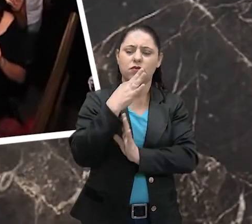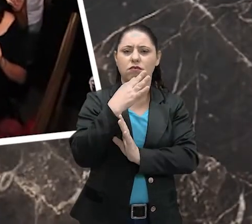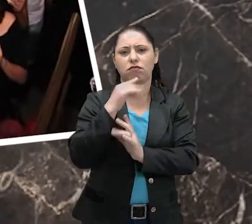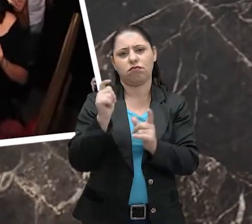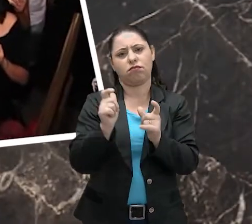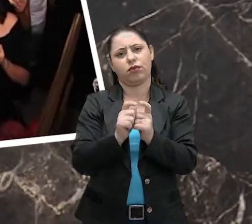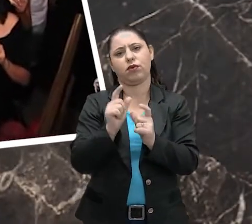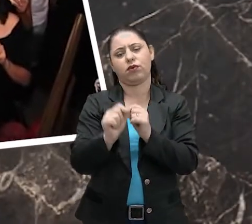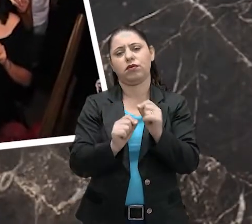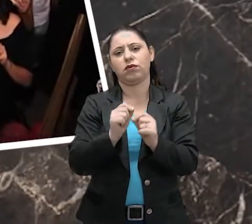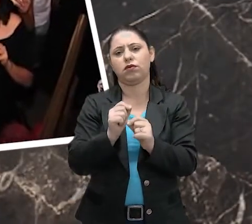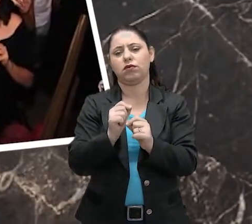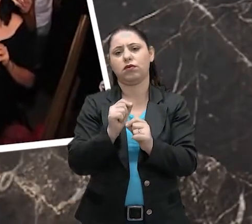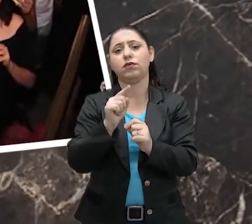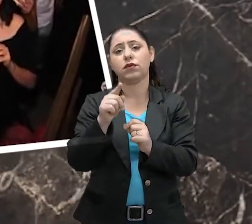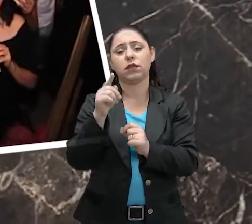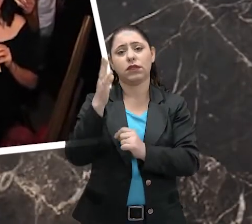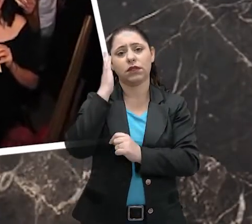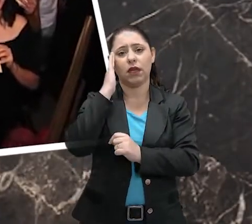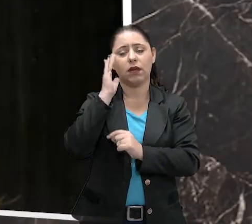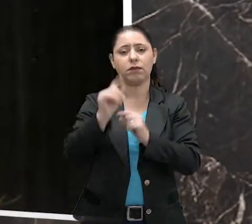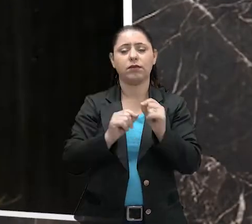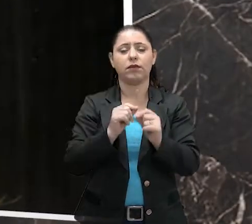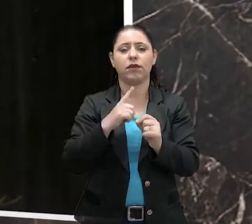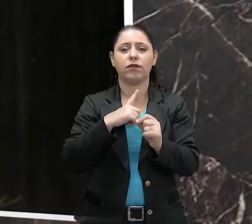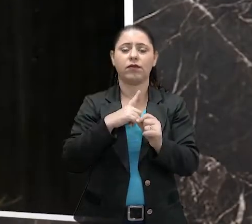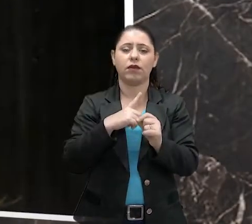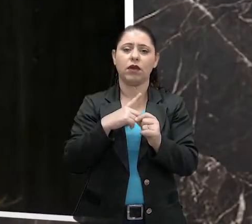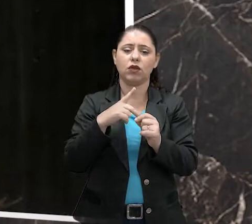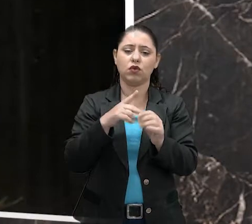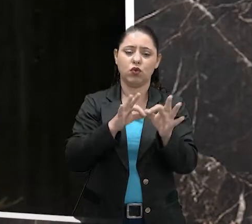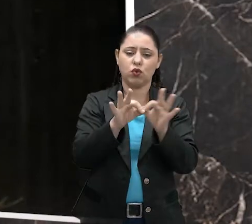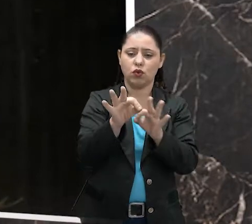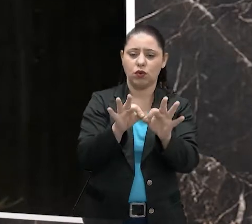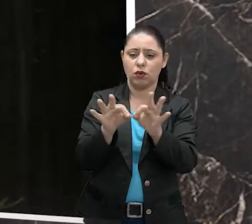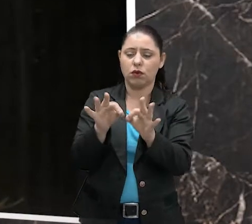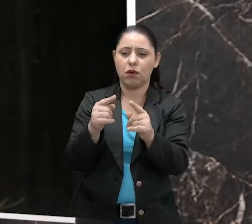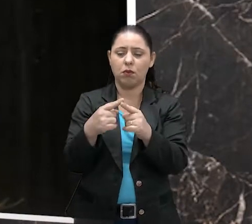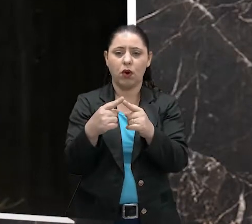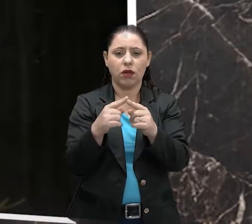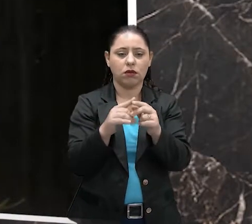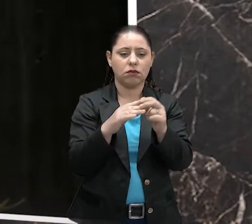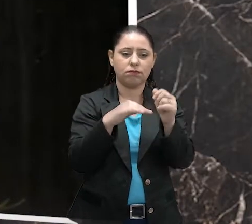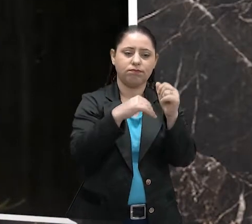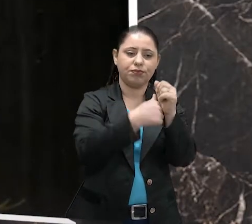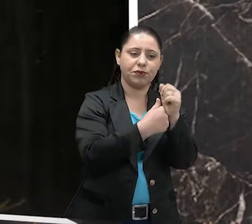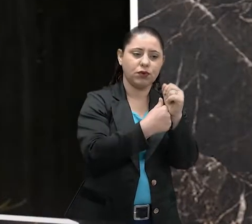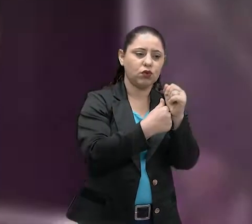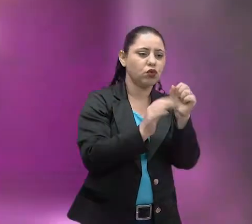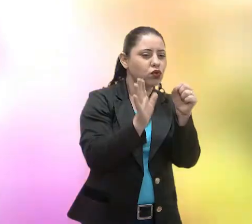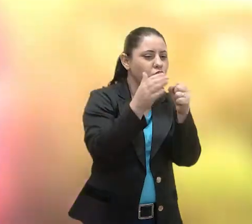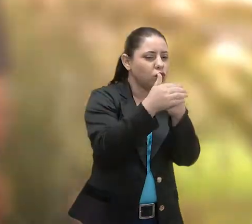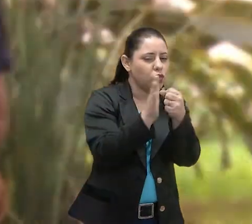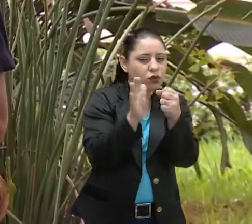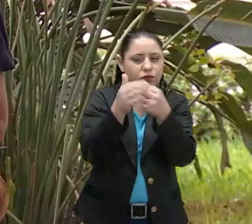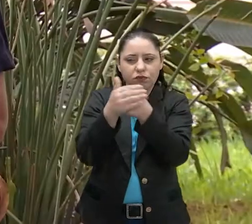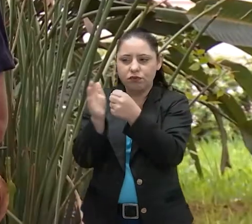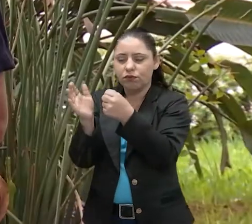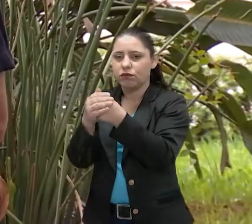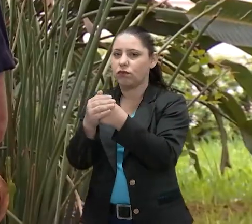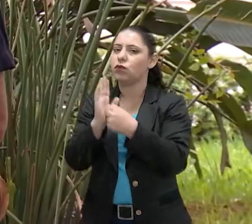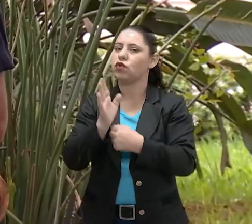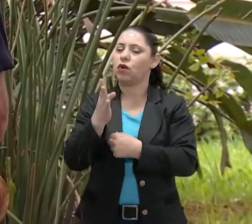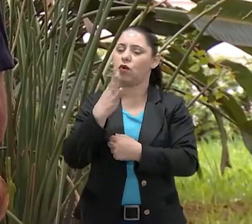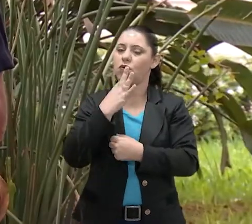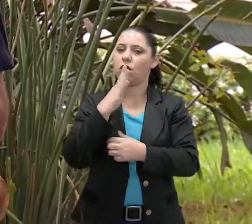pouco conhecimento a respeito deles. Como você diz, a gente fez meio que um mapeamento, porque eles estavam escondidos em alguns lugares.